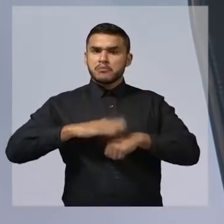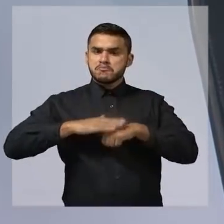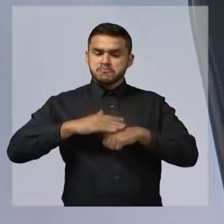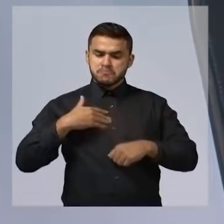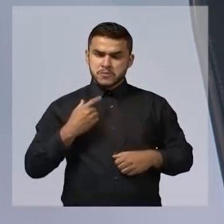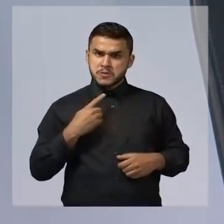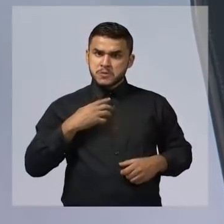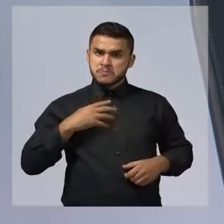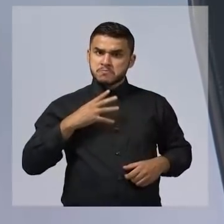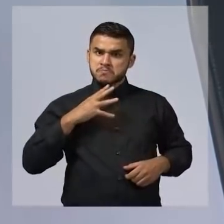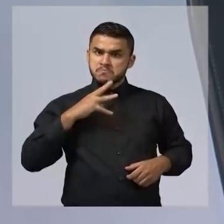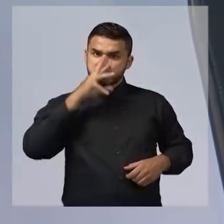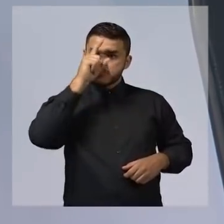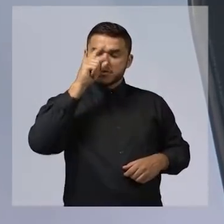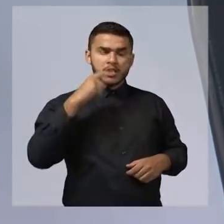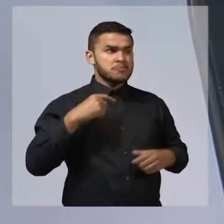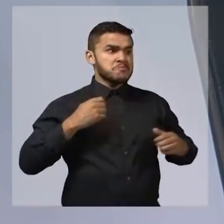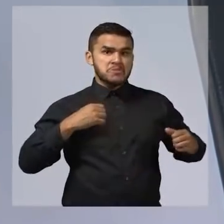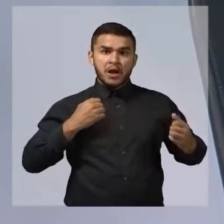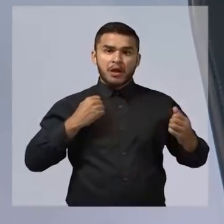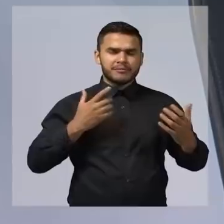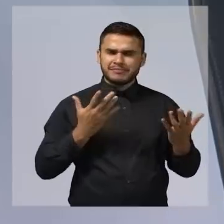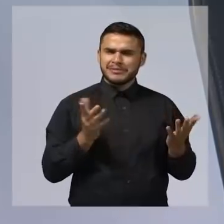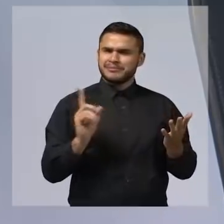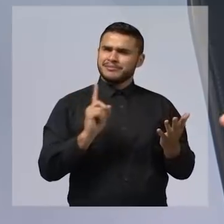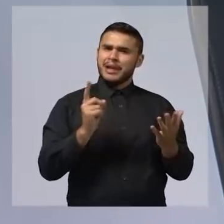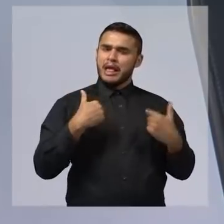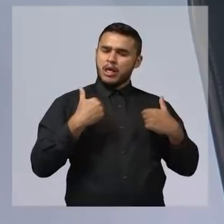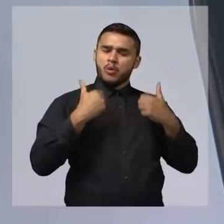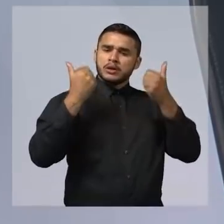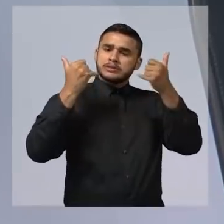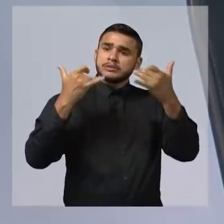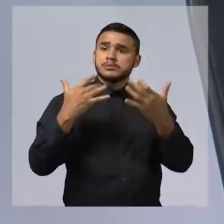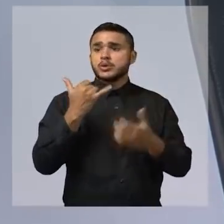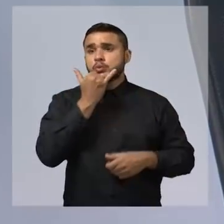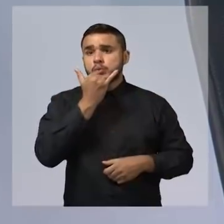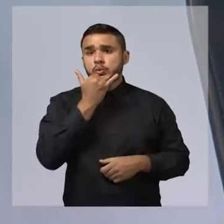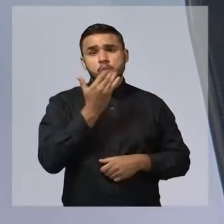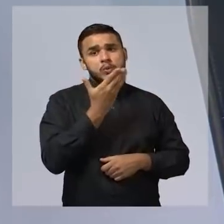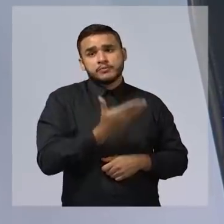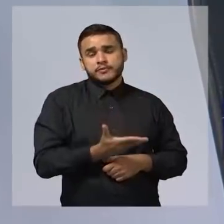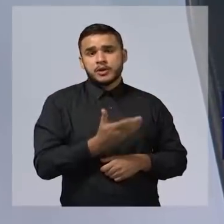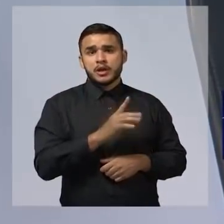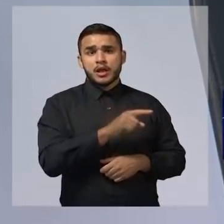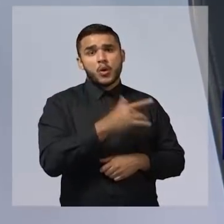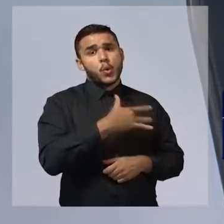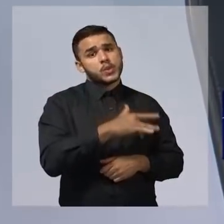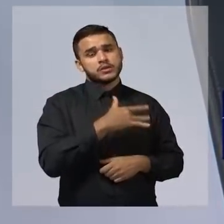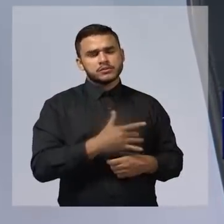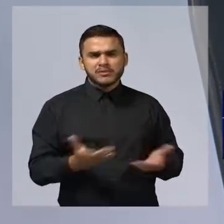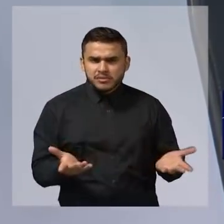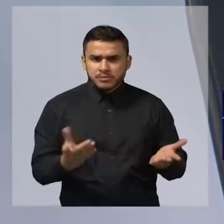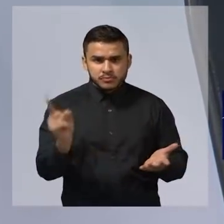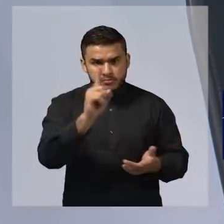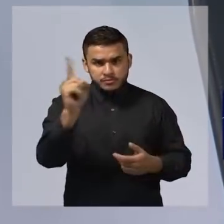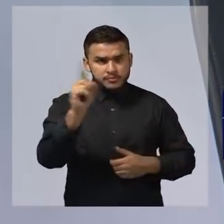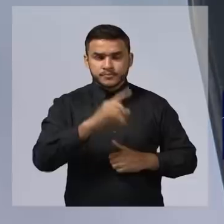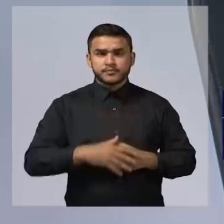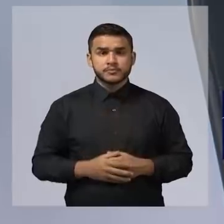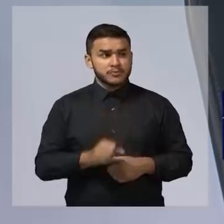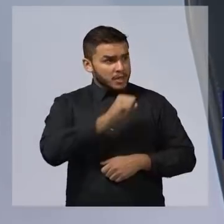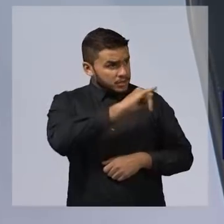preso. Né? E o preso se torna uma vítima. Por exemplo, a gente teve algumas resistências aqui. Houve resistência, se há